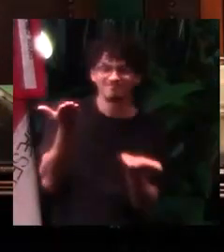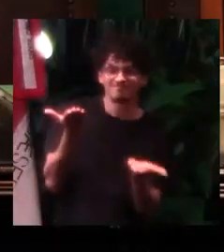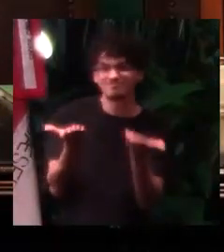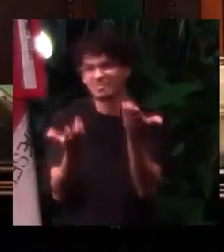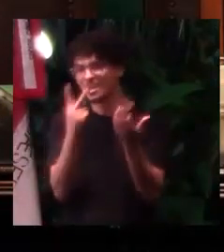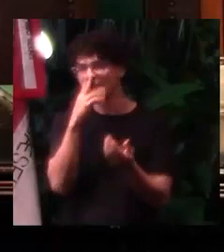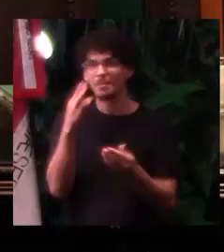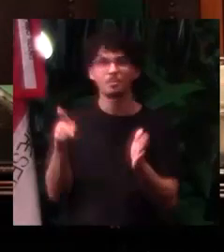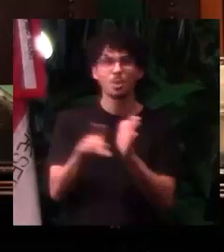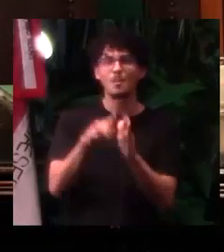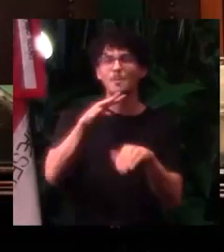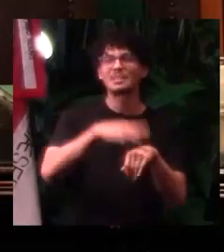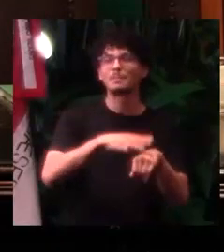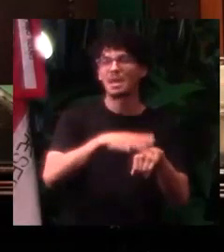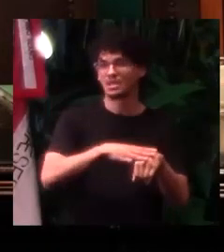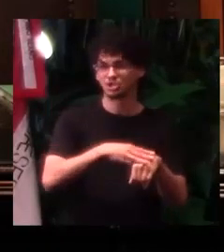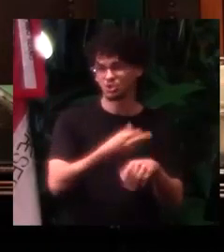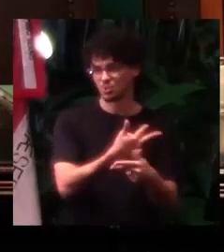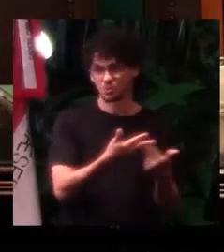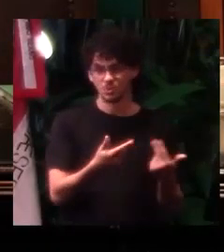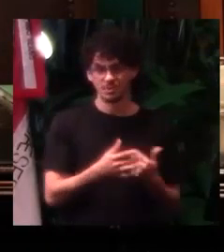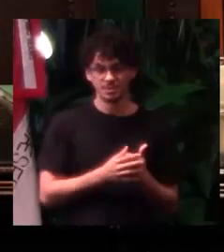é o parâmetro da inteligência